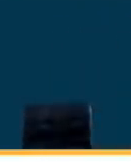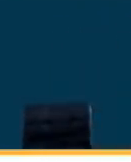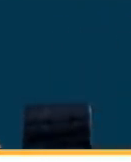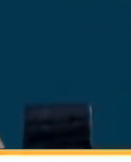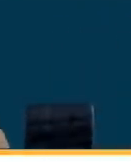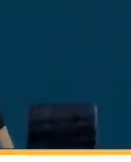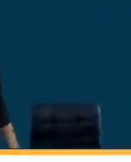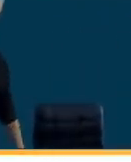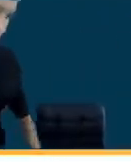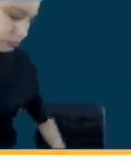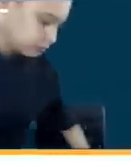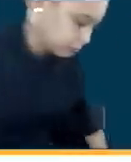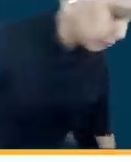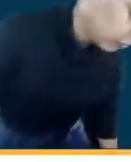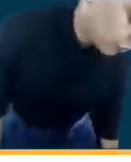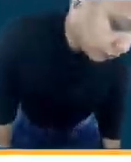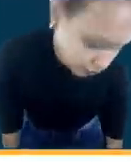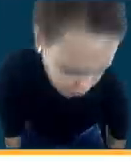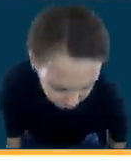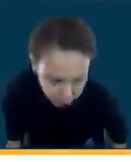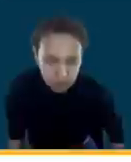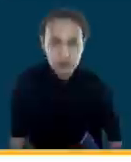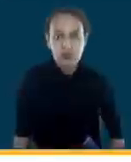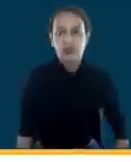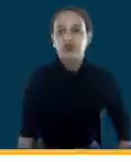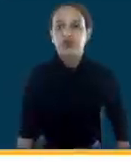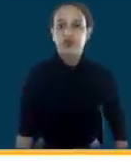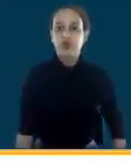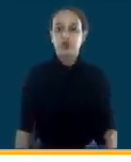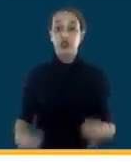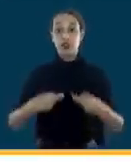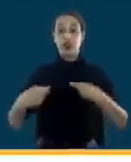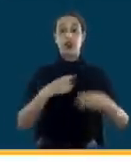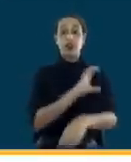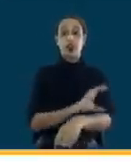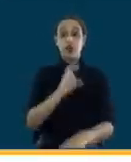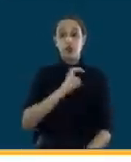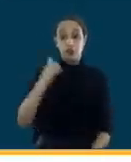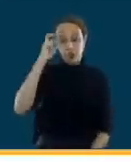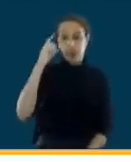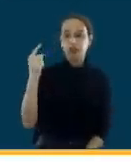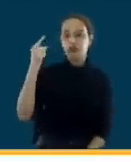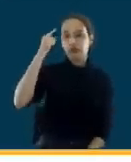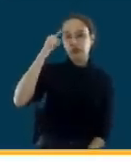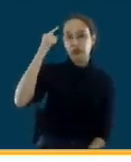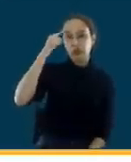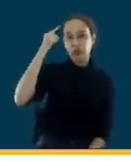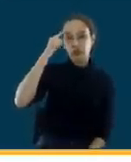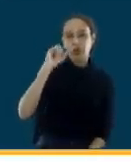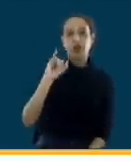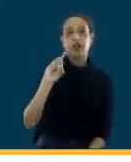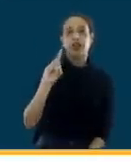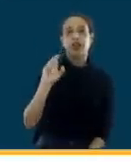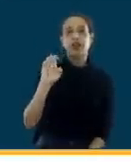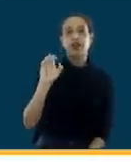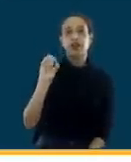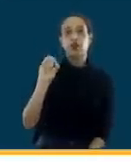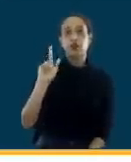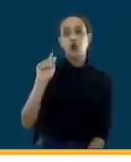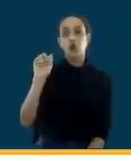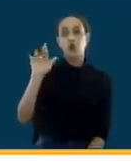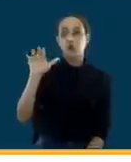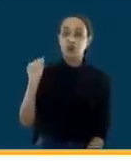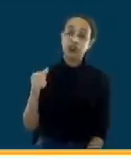guerra cultural como uma questão ideológica entre aqueles que apoiam e são contra ou são a favor de uma